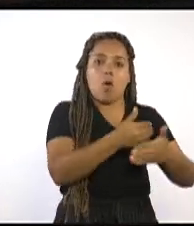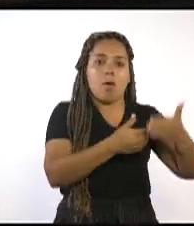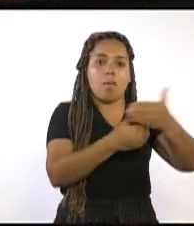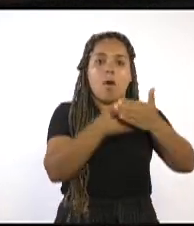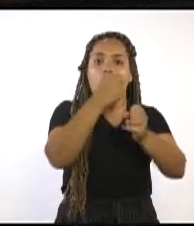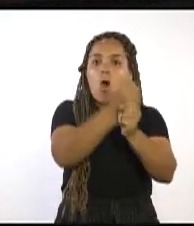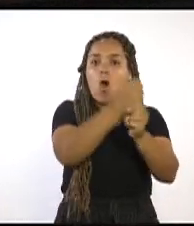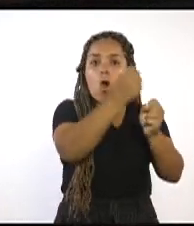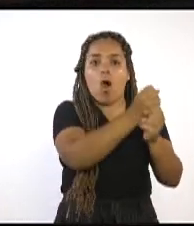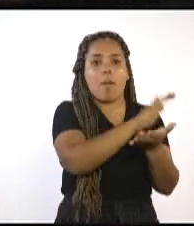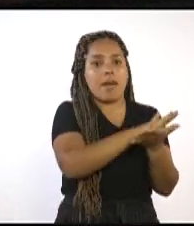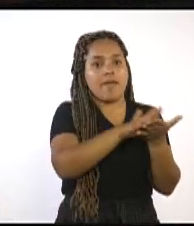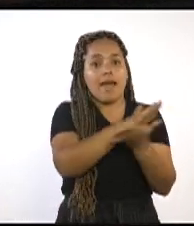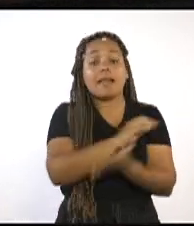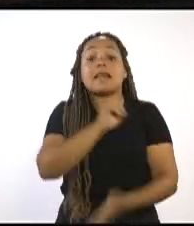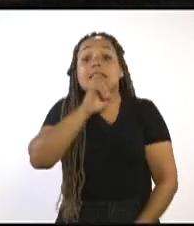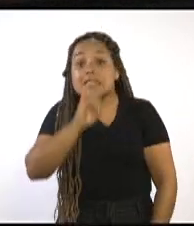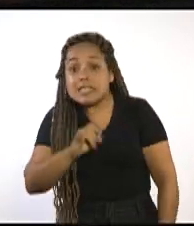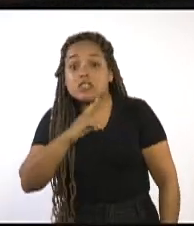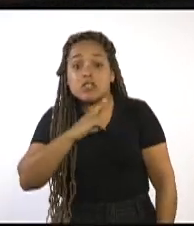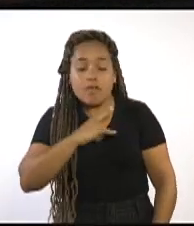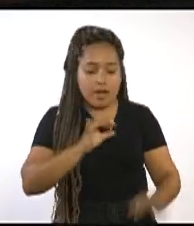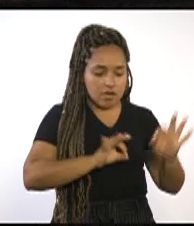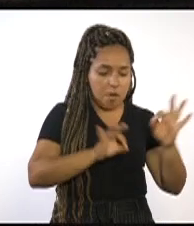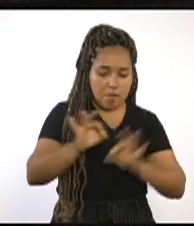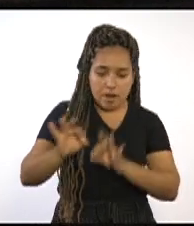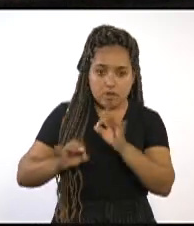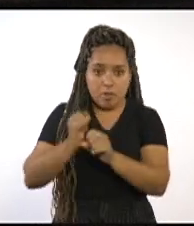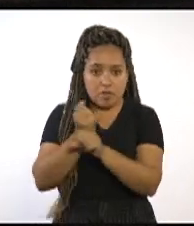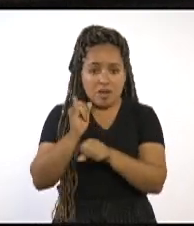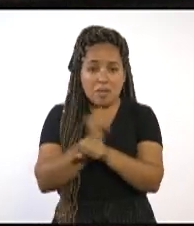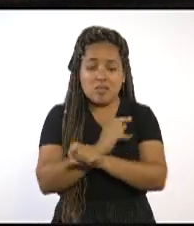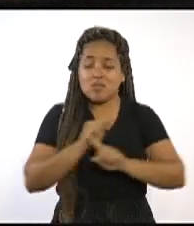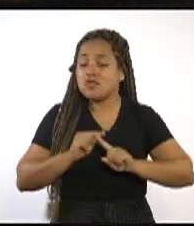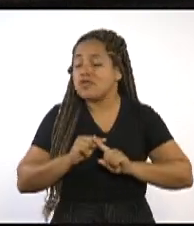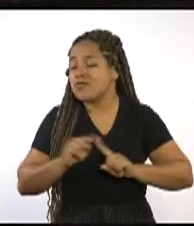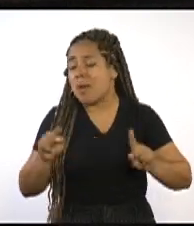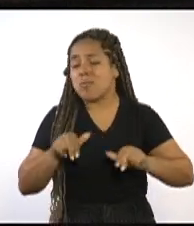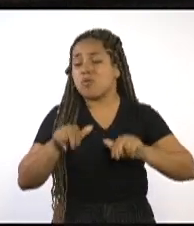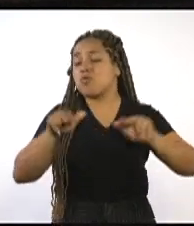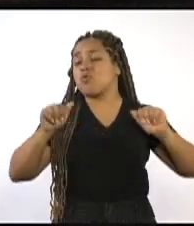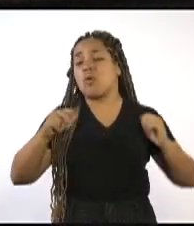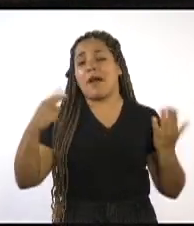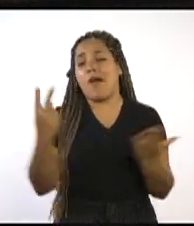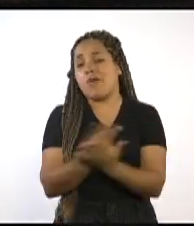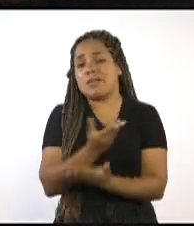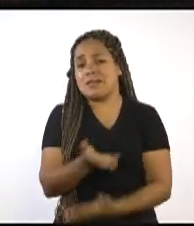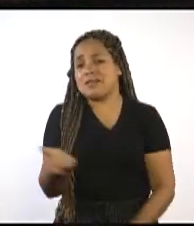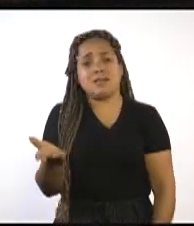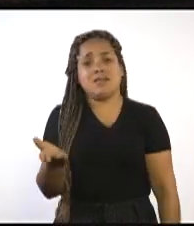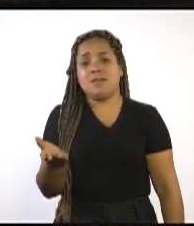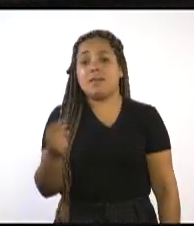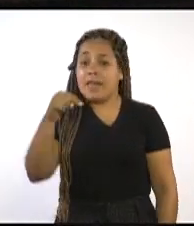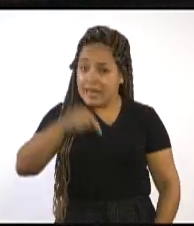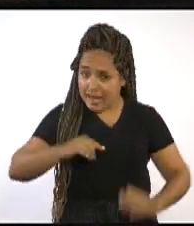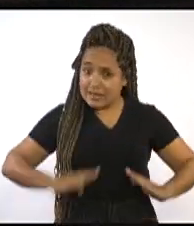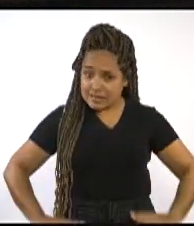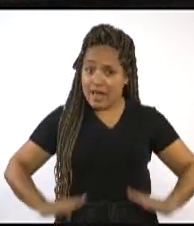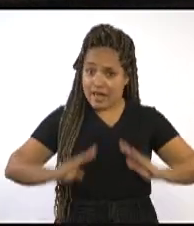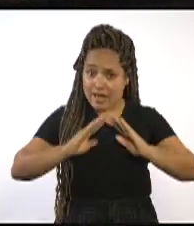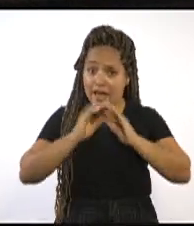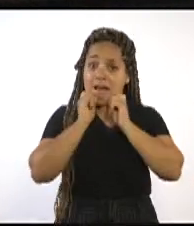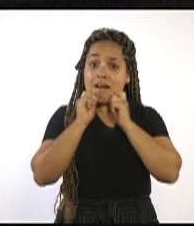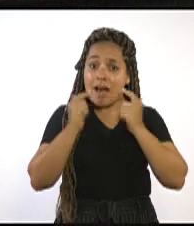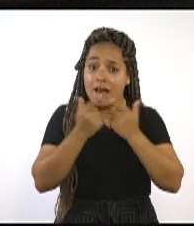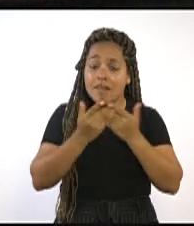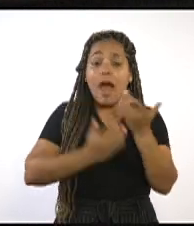tivesse o planejamento estratégico, jamais isso poderia ocorrer. E essa casa